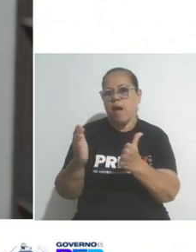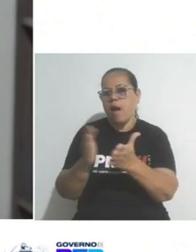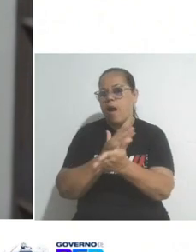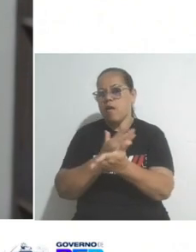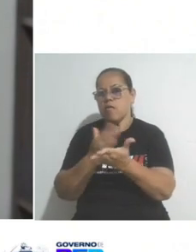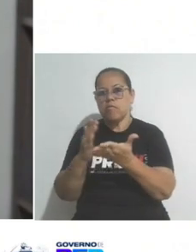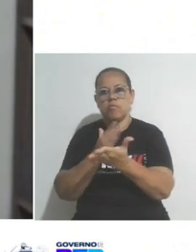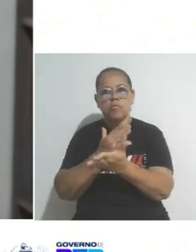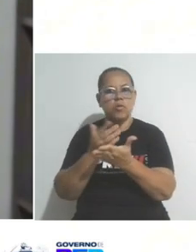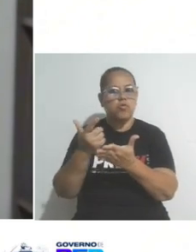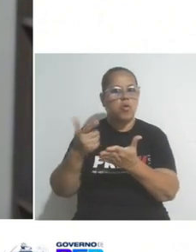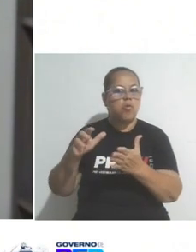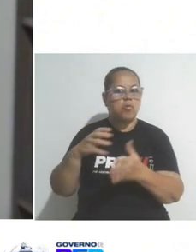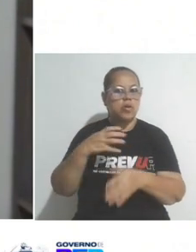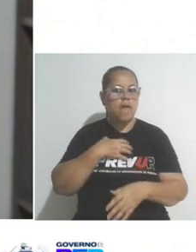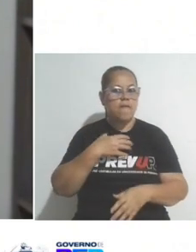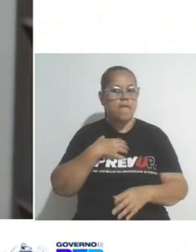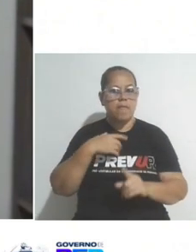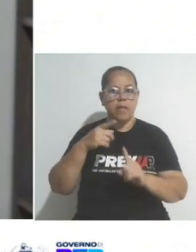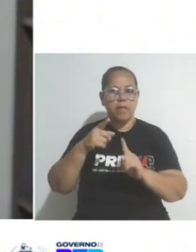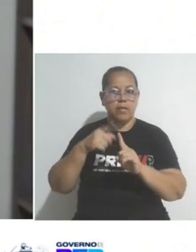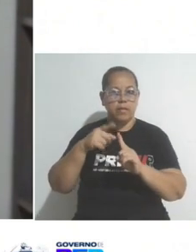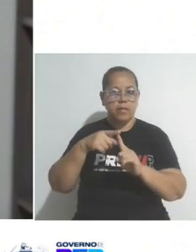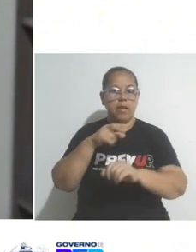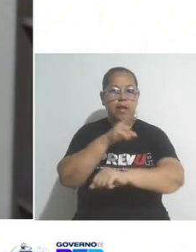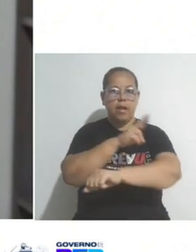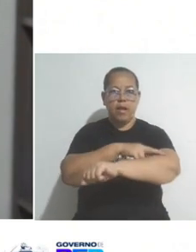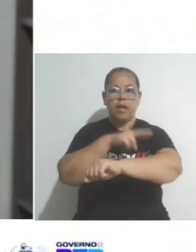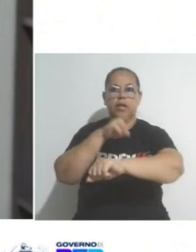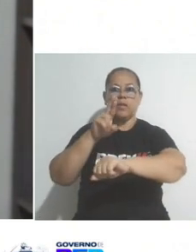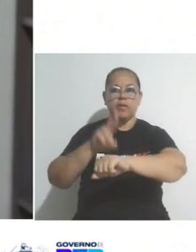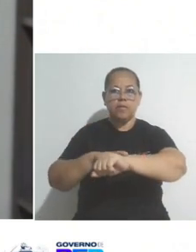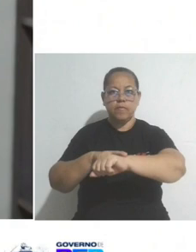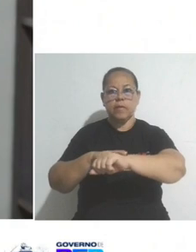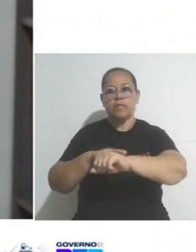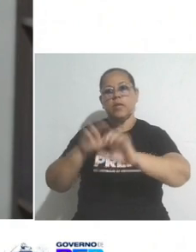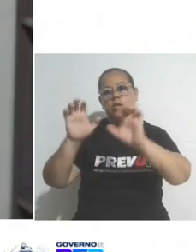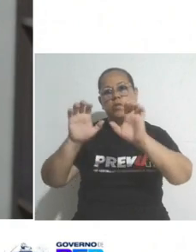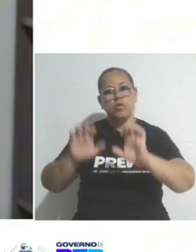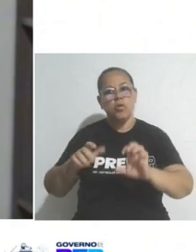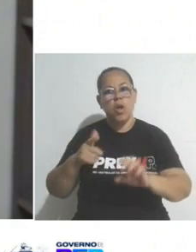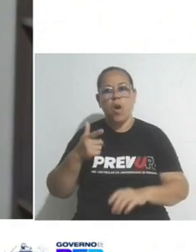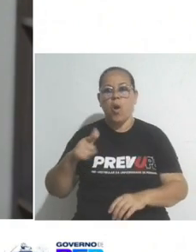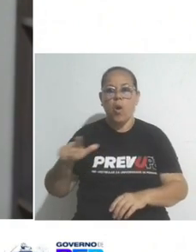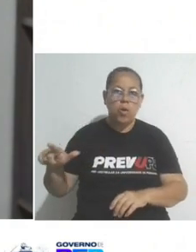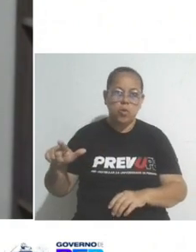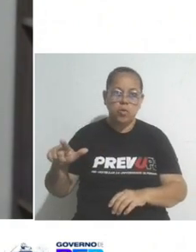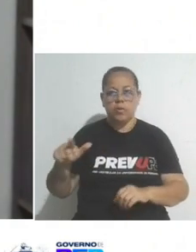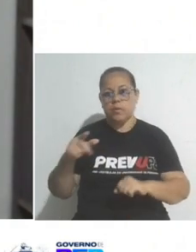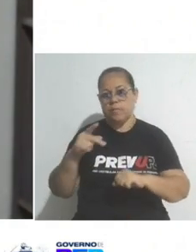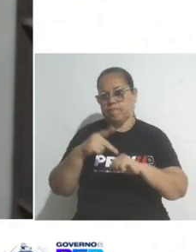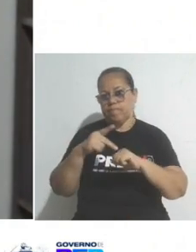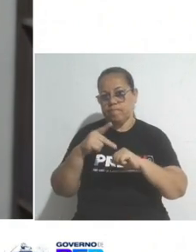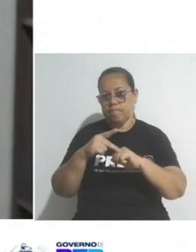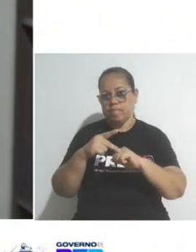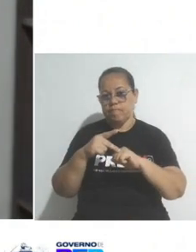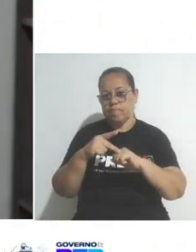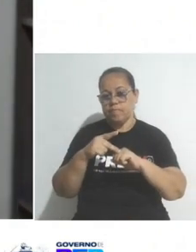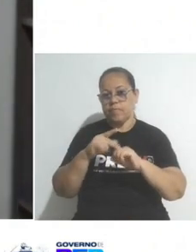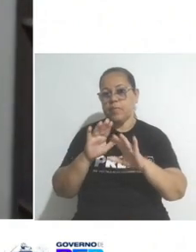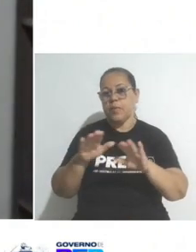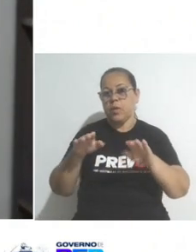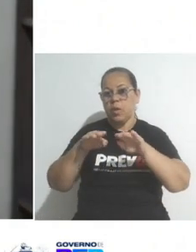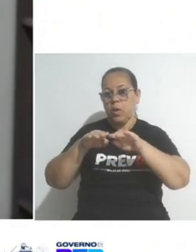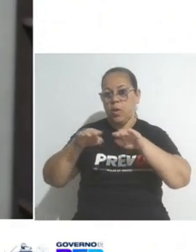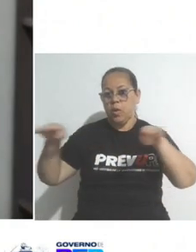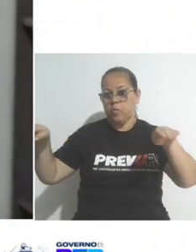outras formas de relevo que tem outras estruturas de formação rochosa o relevo